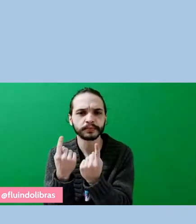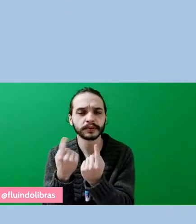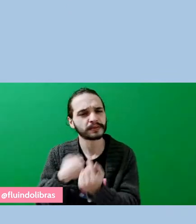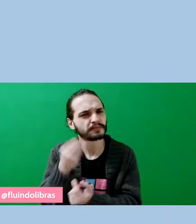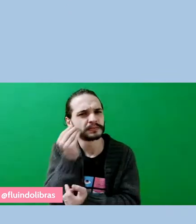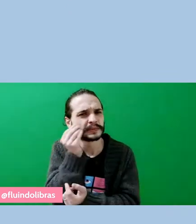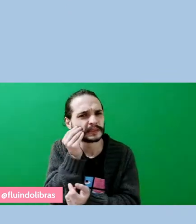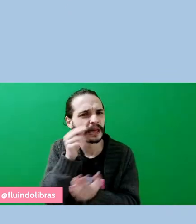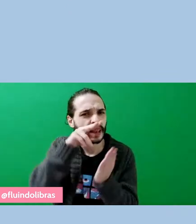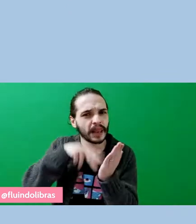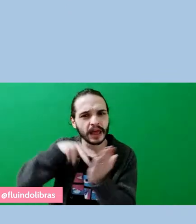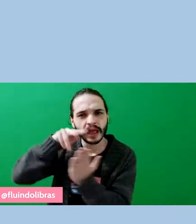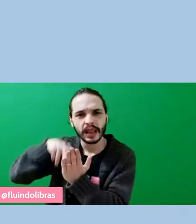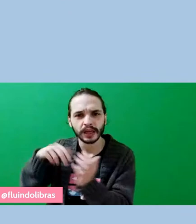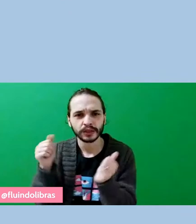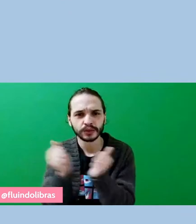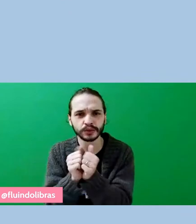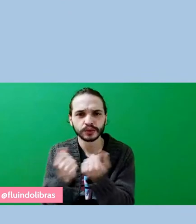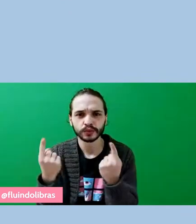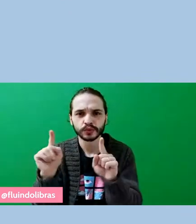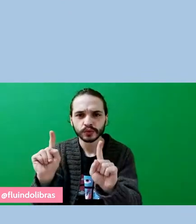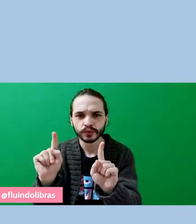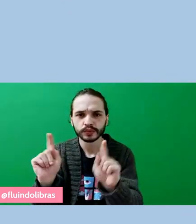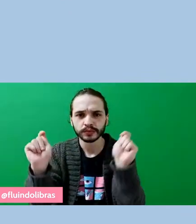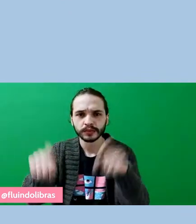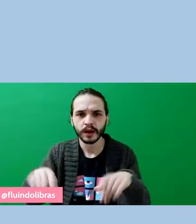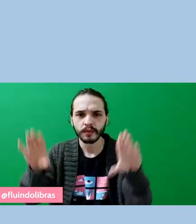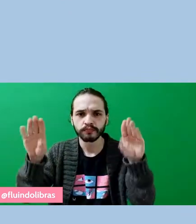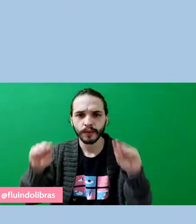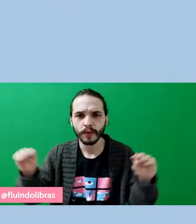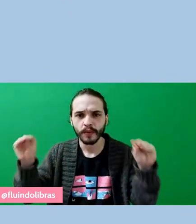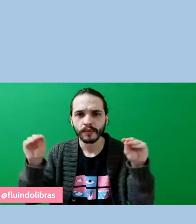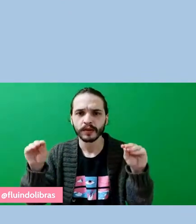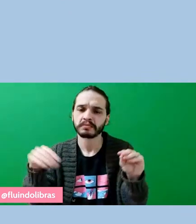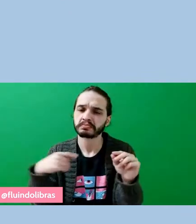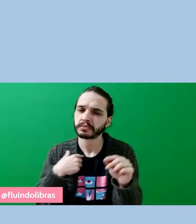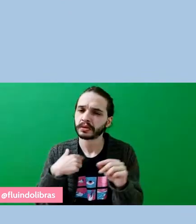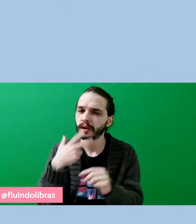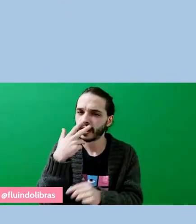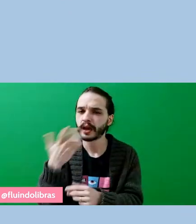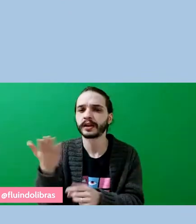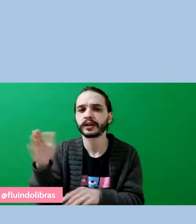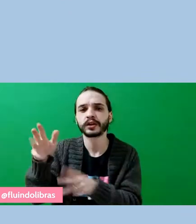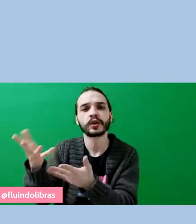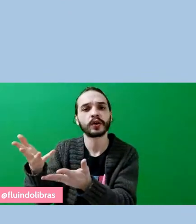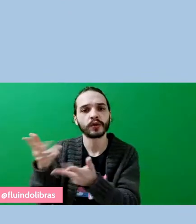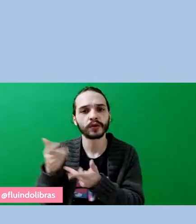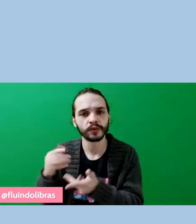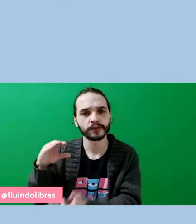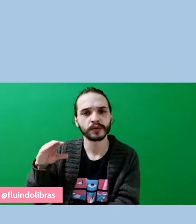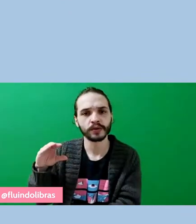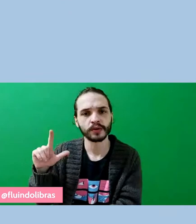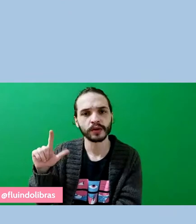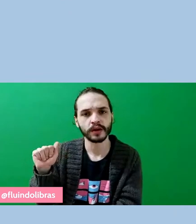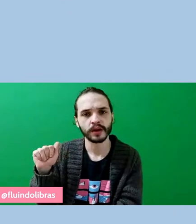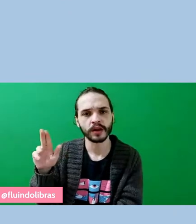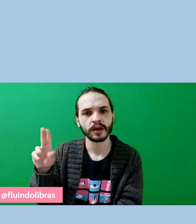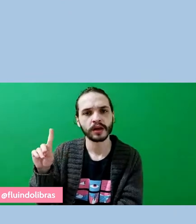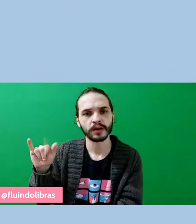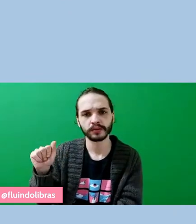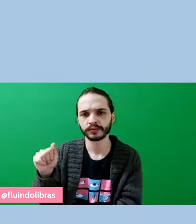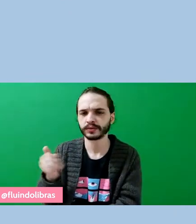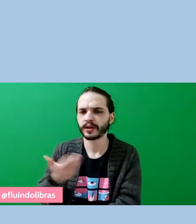vozes? E que tal convidar a Cláudia, grande atriz e grande amiga também. Eu já tinha trabalhado com ela em outro